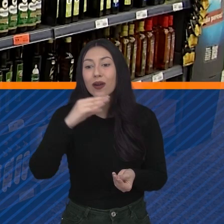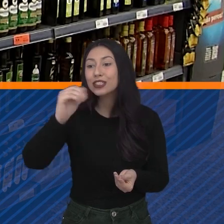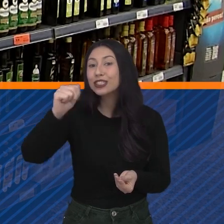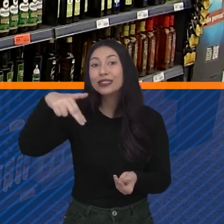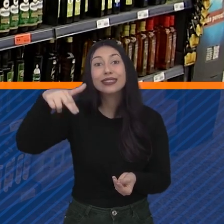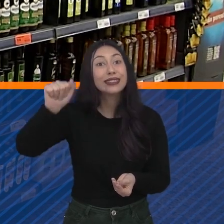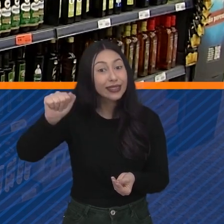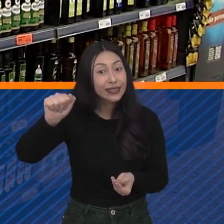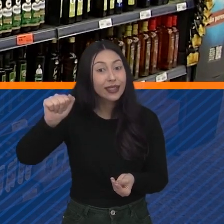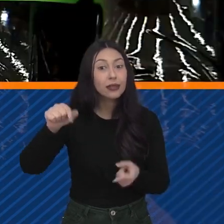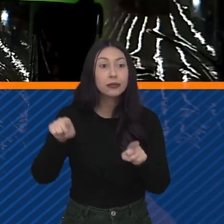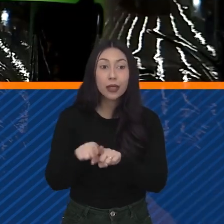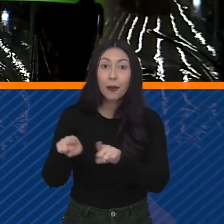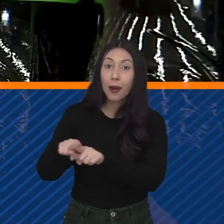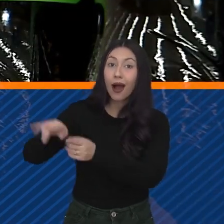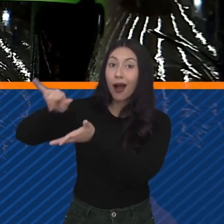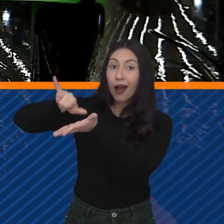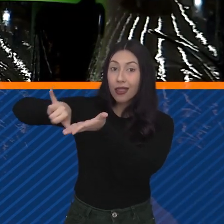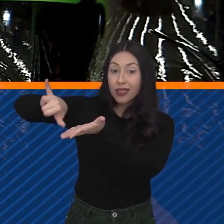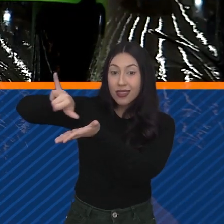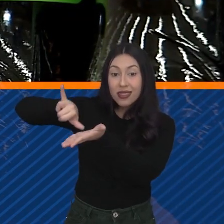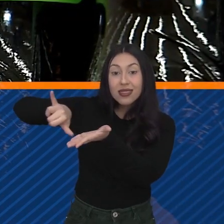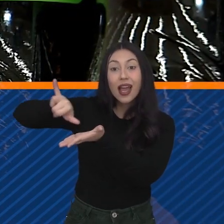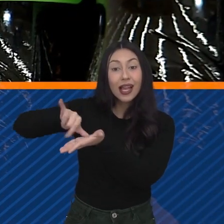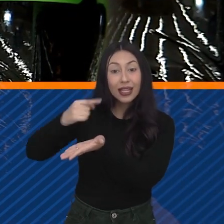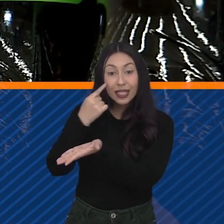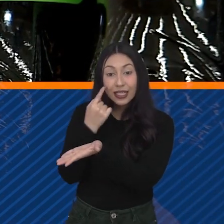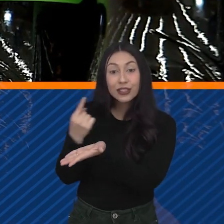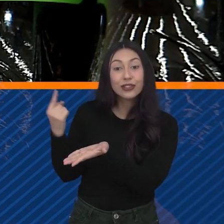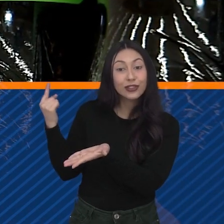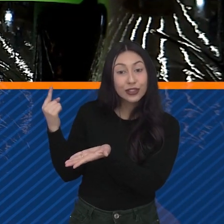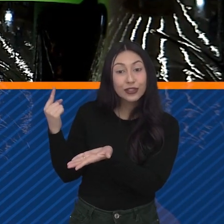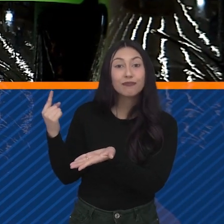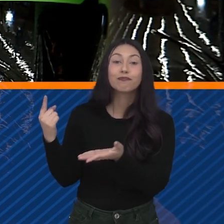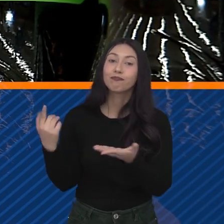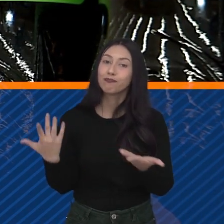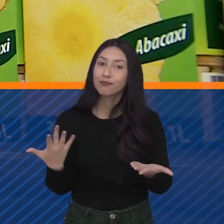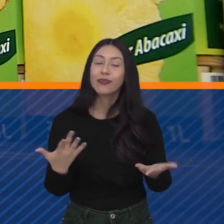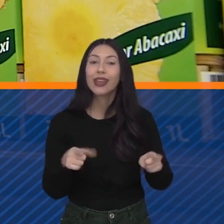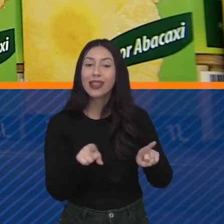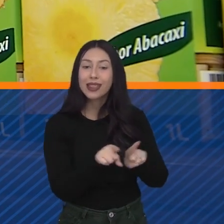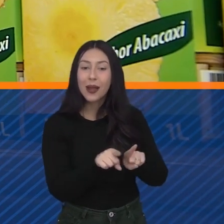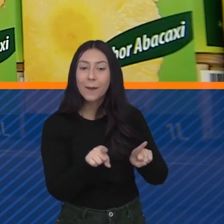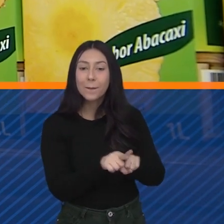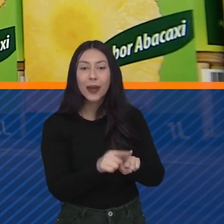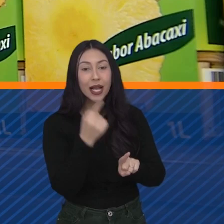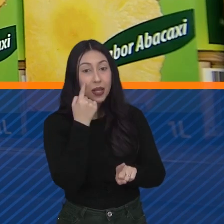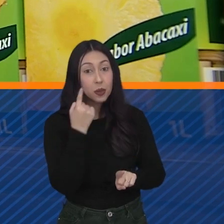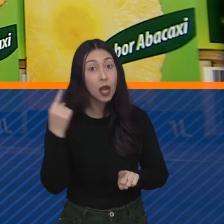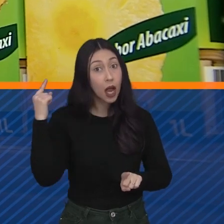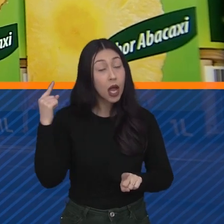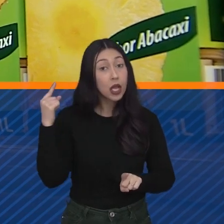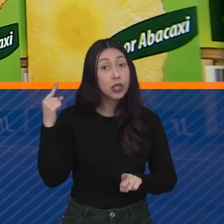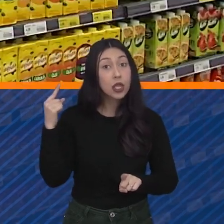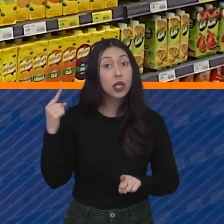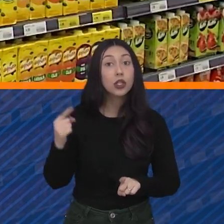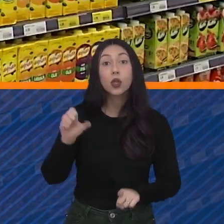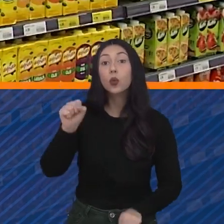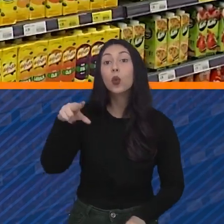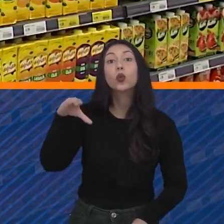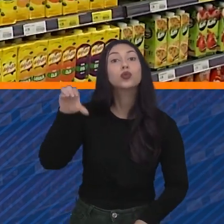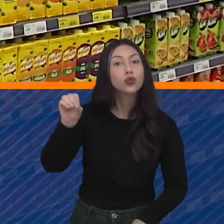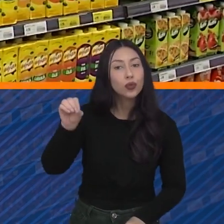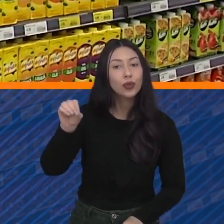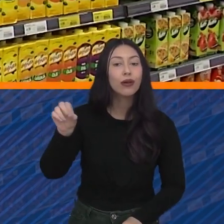cana. 131 mil litros de azeite extra virgem com mistura de outras gorduras e 59 mil litros de néctar